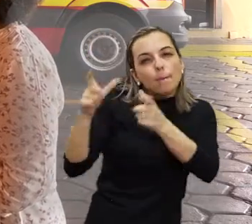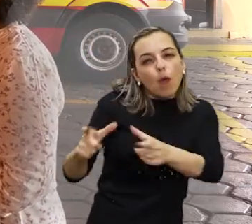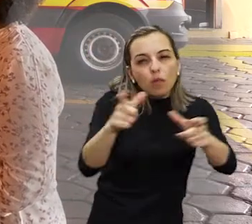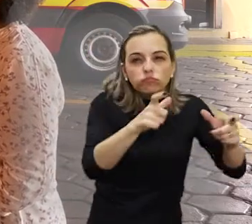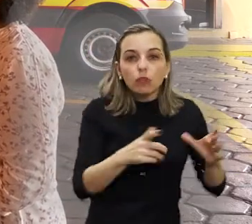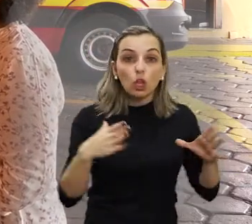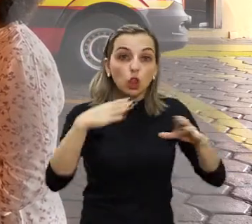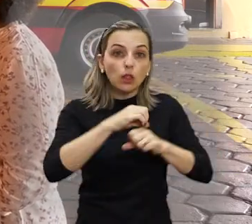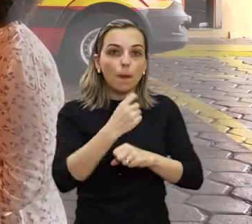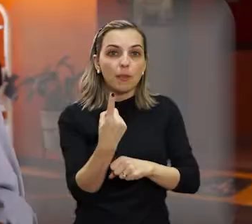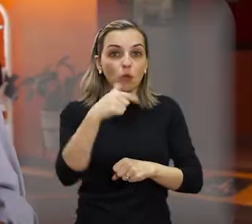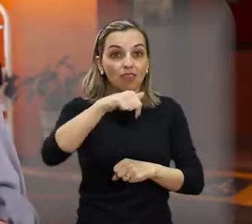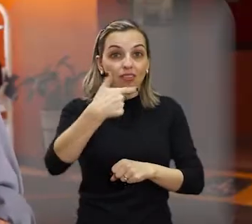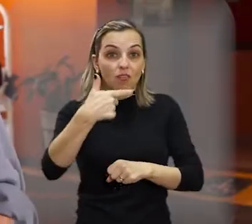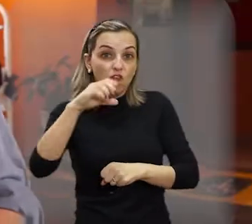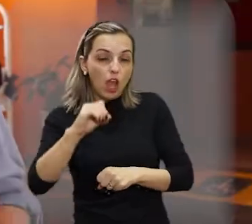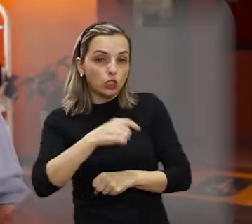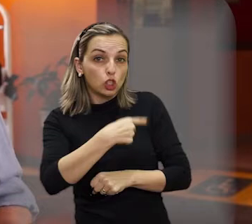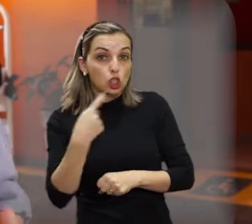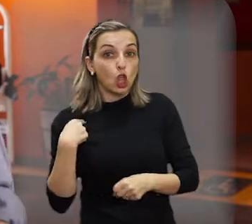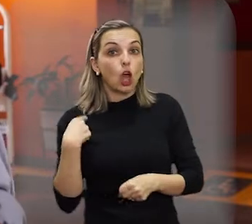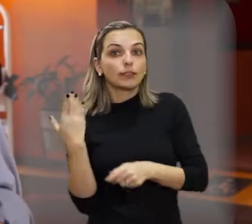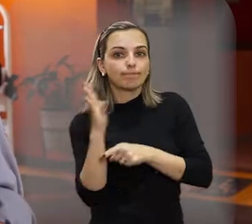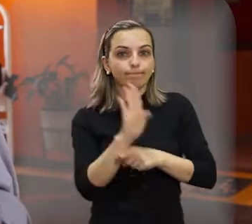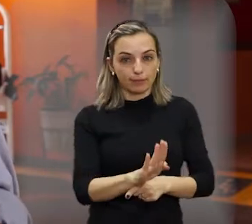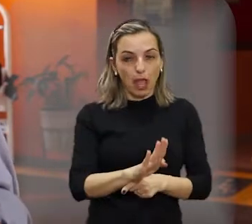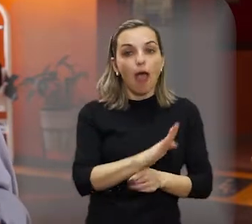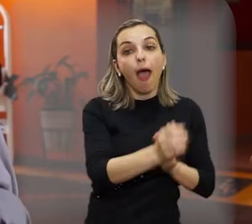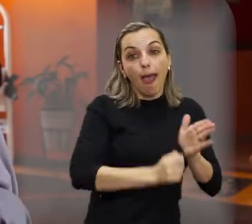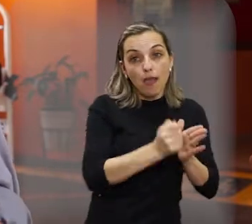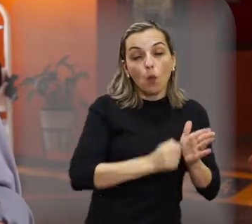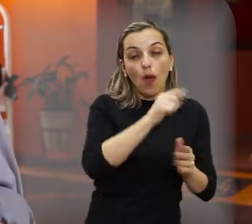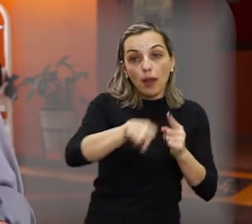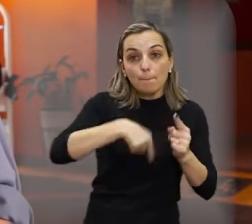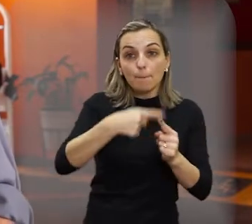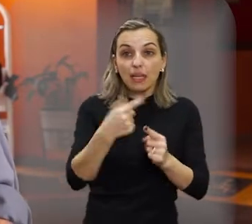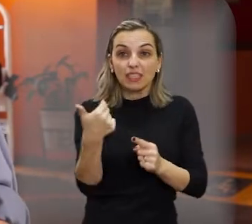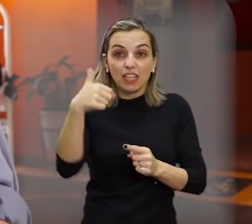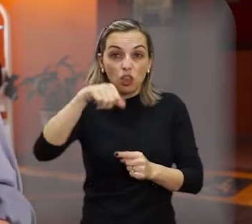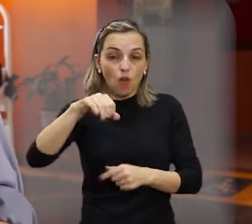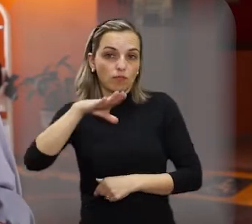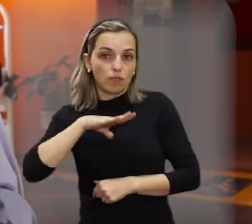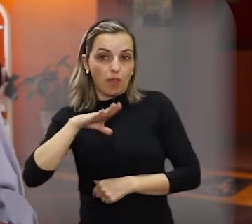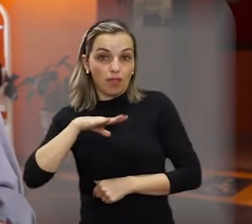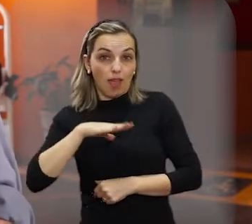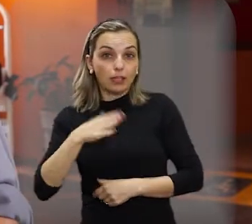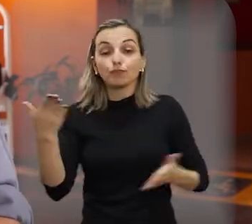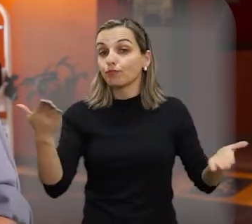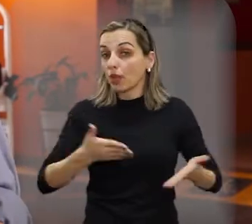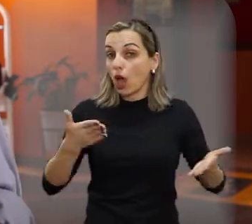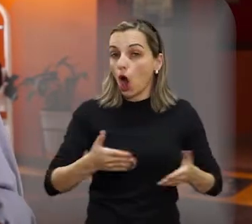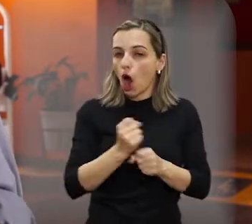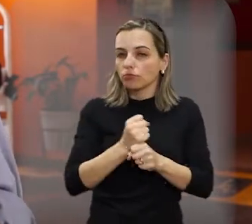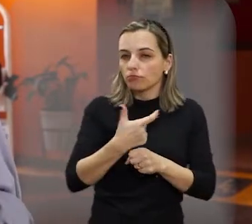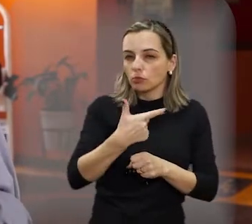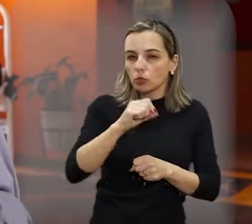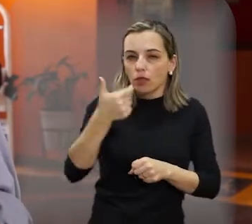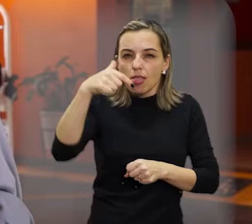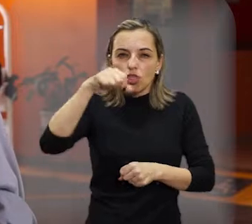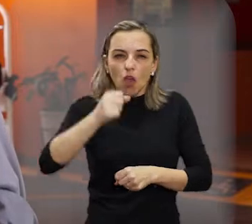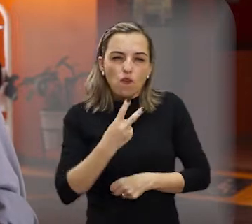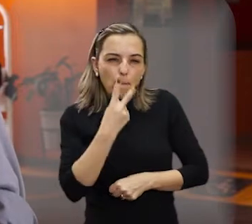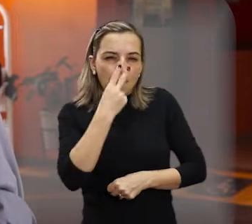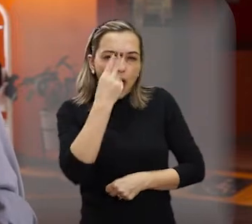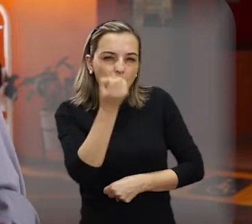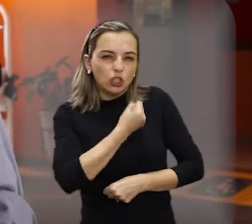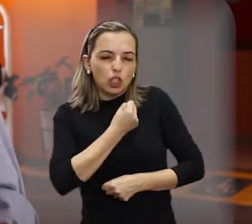esse subgrupamento de bombeiros, que incorporam aí 19 municípios aqui da região. Então nós tivemos aí uma média de